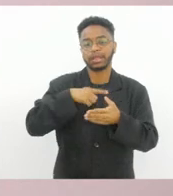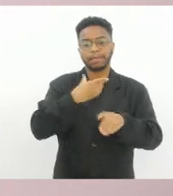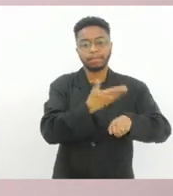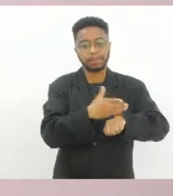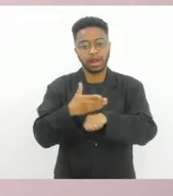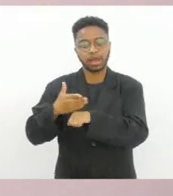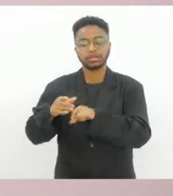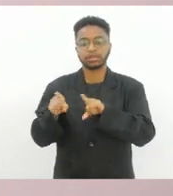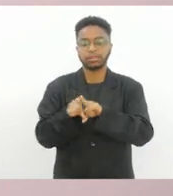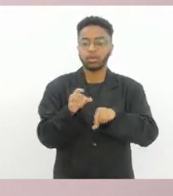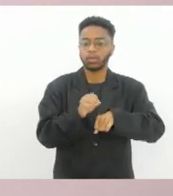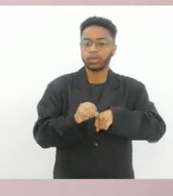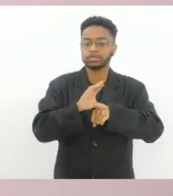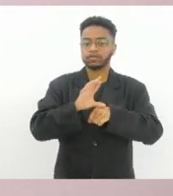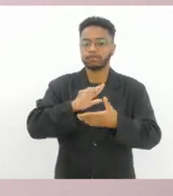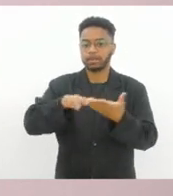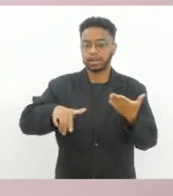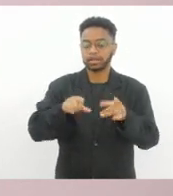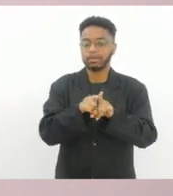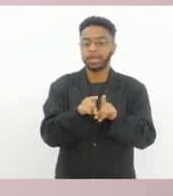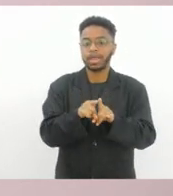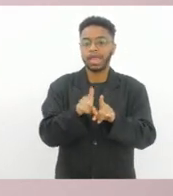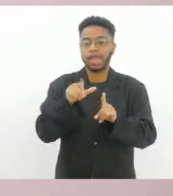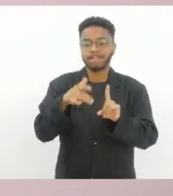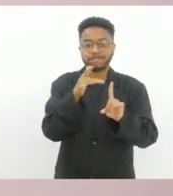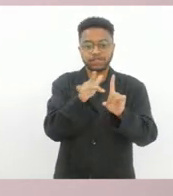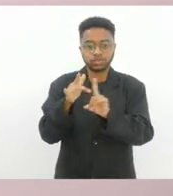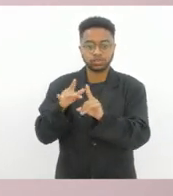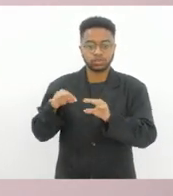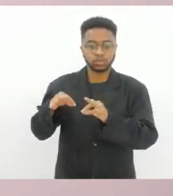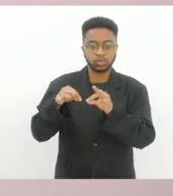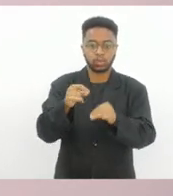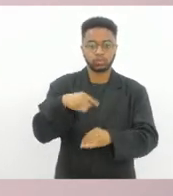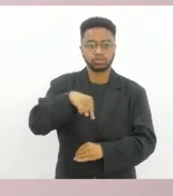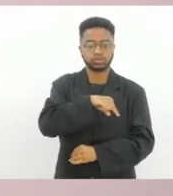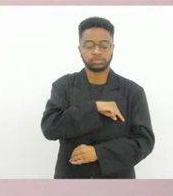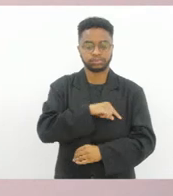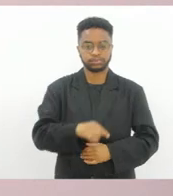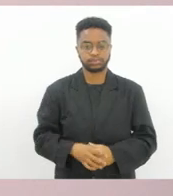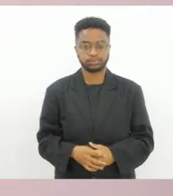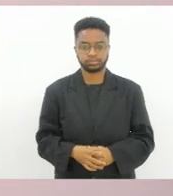saberes, e que estão vitimando todas nós, né, que vitima todos nós.